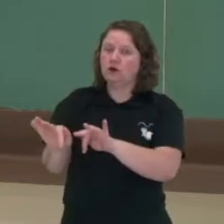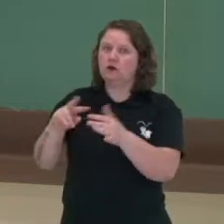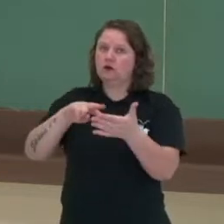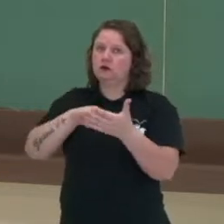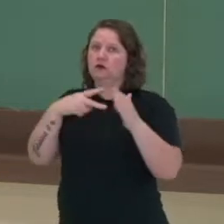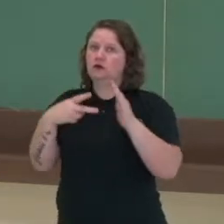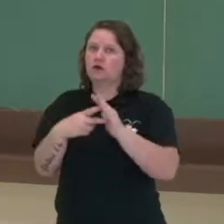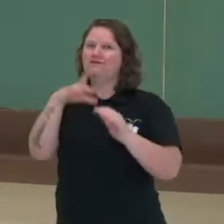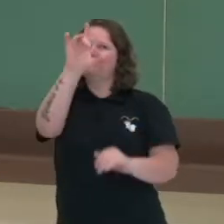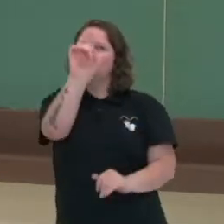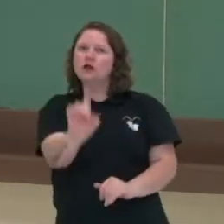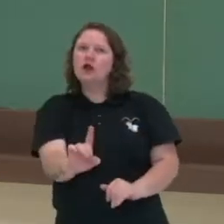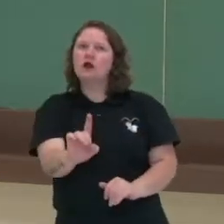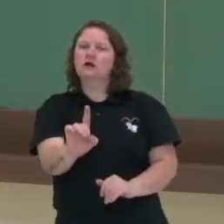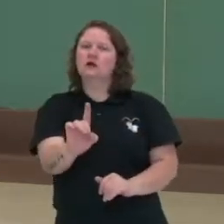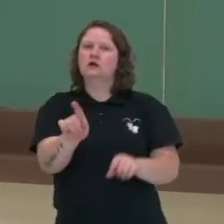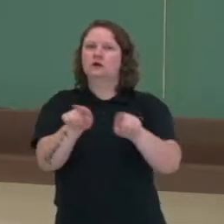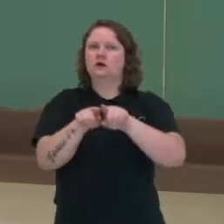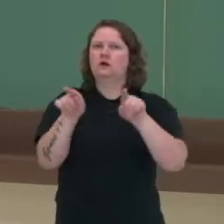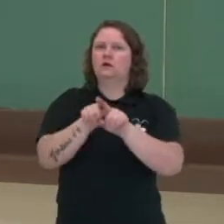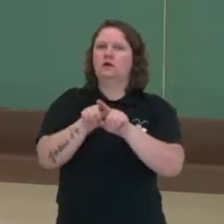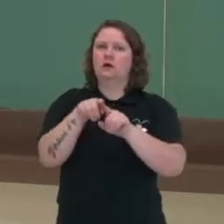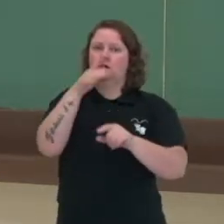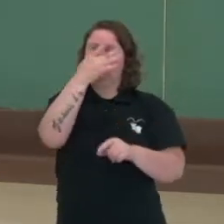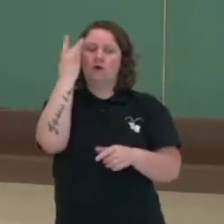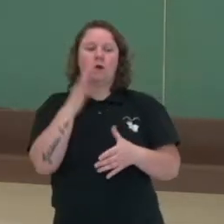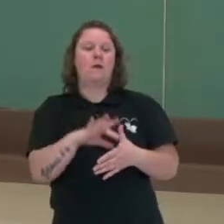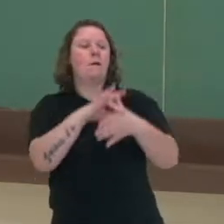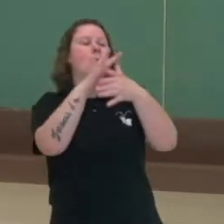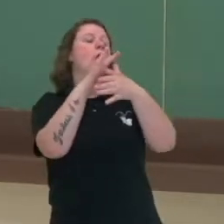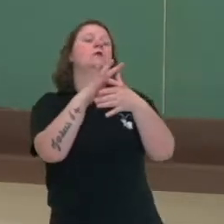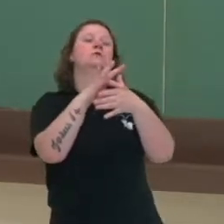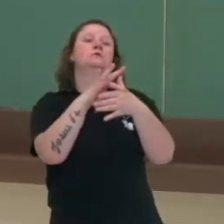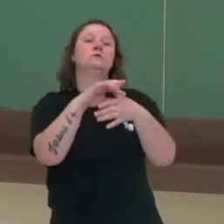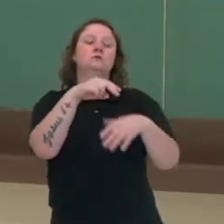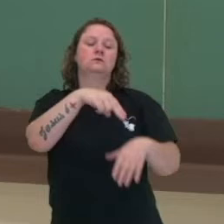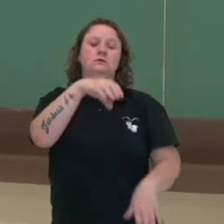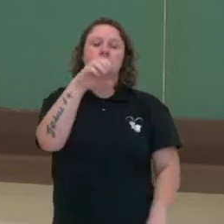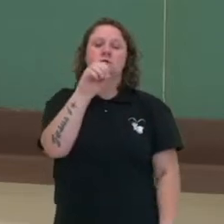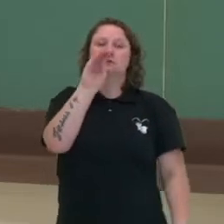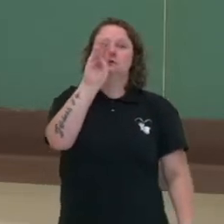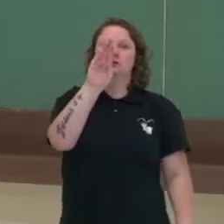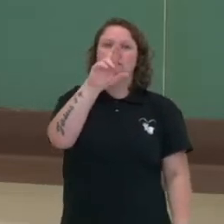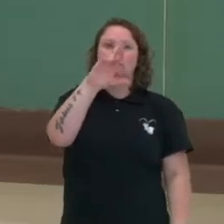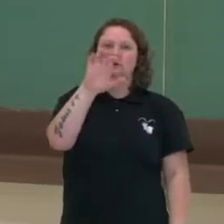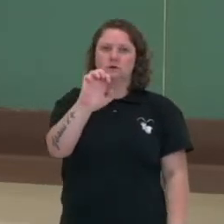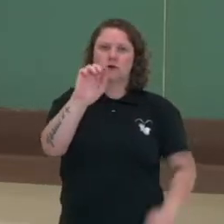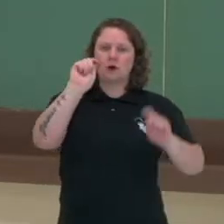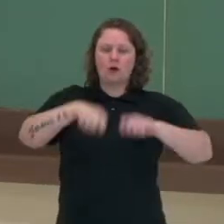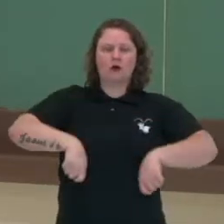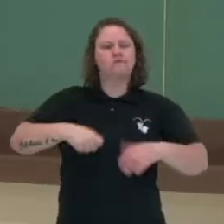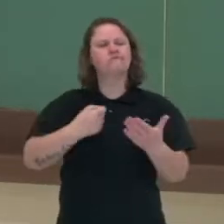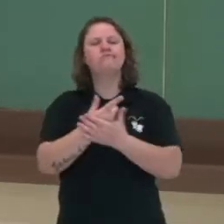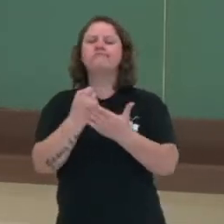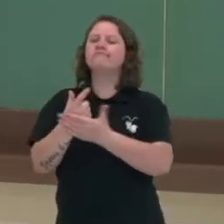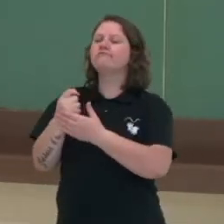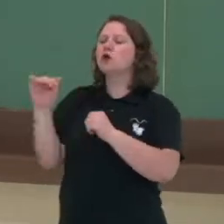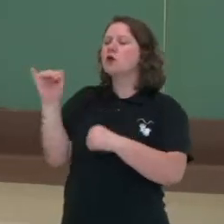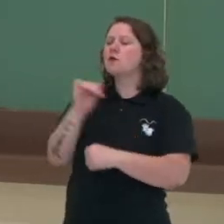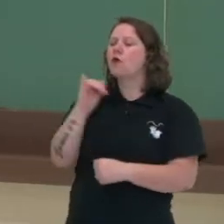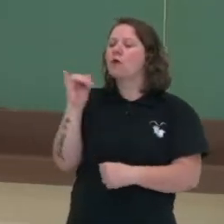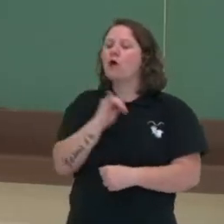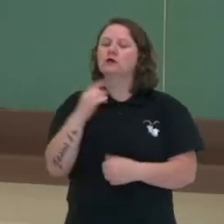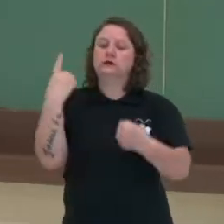de direitos dado a um nobre, que poderia ser, inclusive, o poder dele cobrar impostos sobre uma cidade, sobre